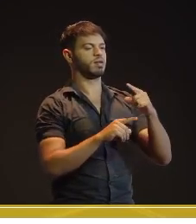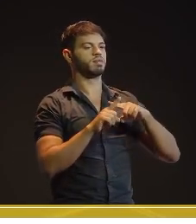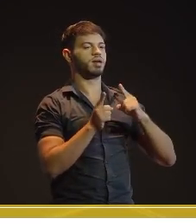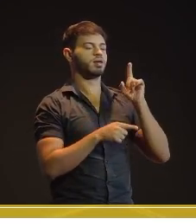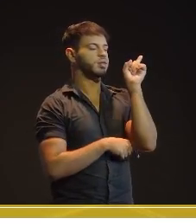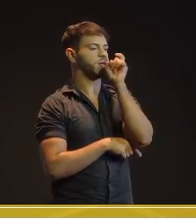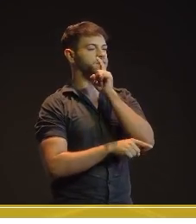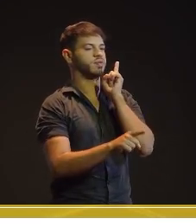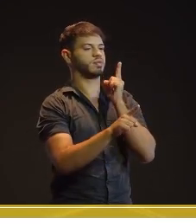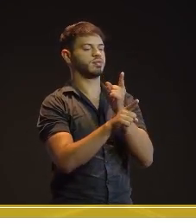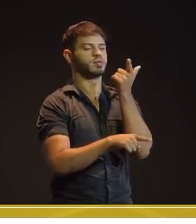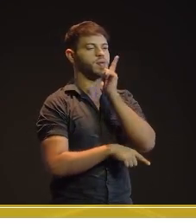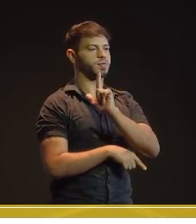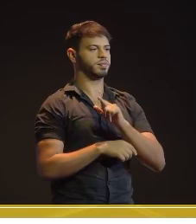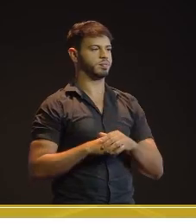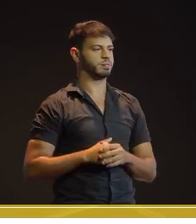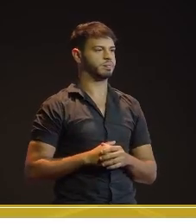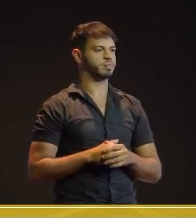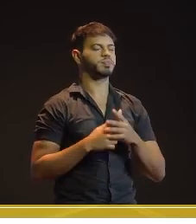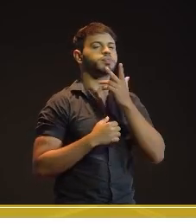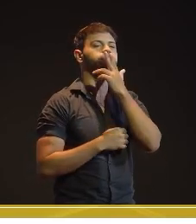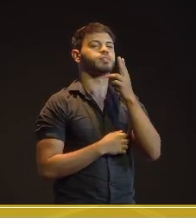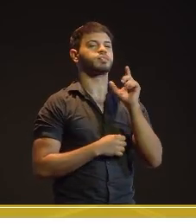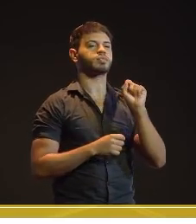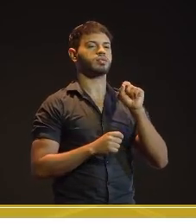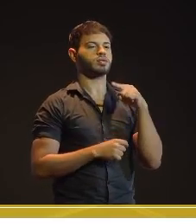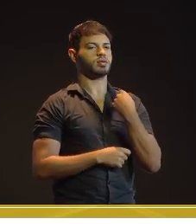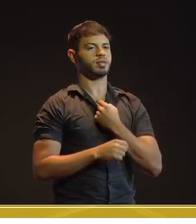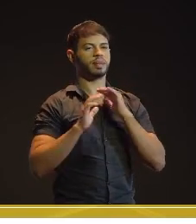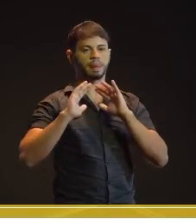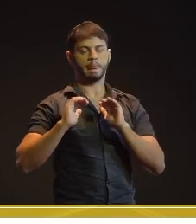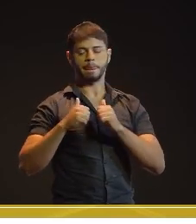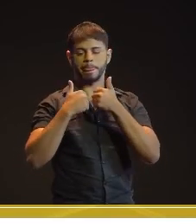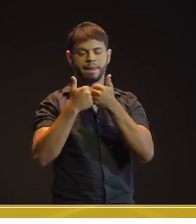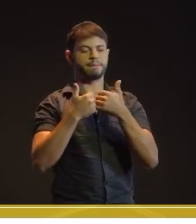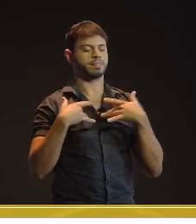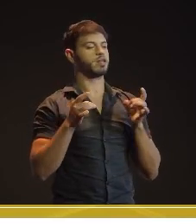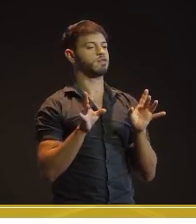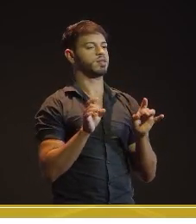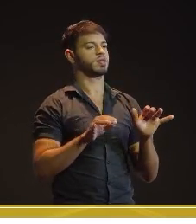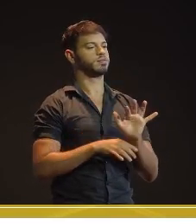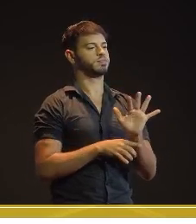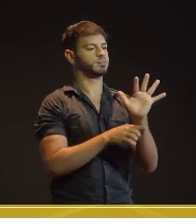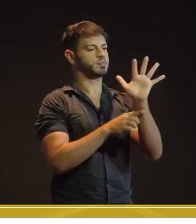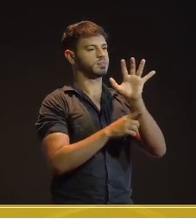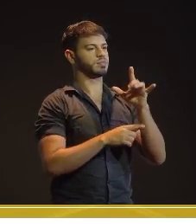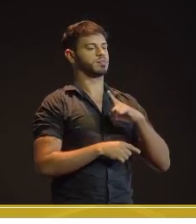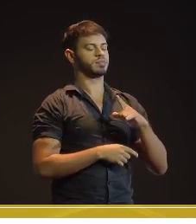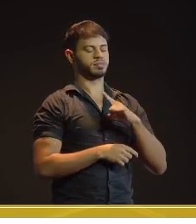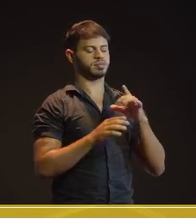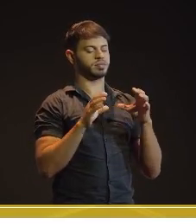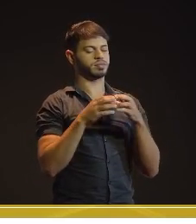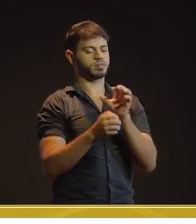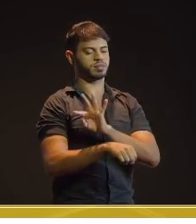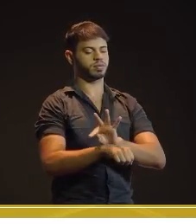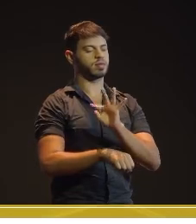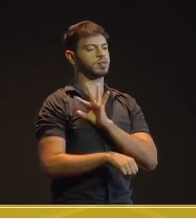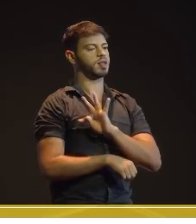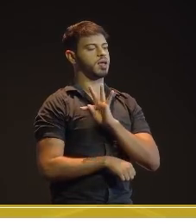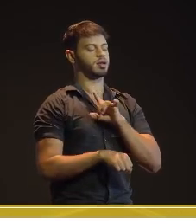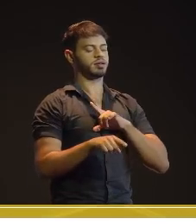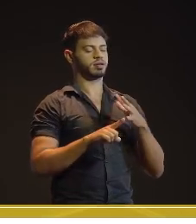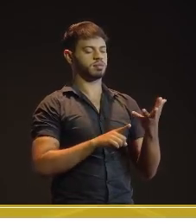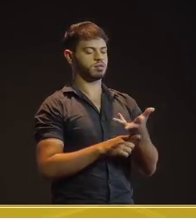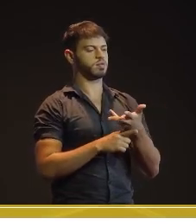difíceis de conseguir. Isso exige o que da gente? Melhora no CAPEX, vender mais caro para eu ter uma assistência técnica e fazer com mais